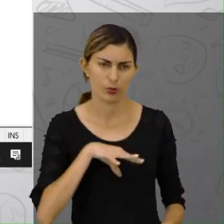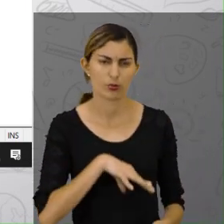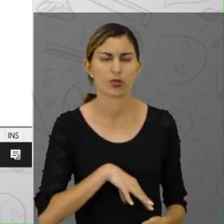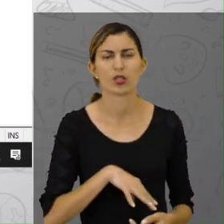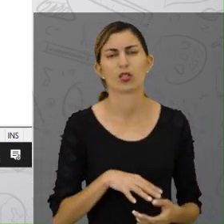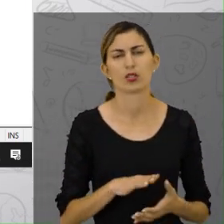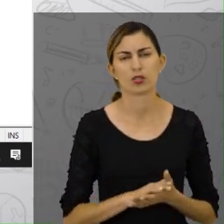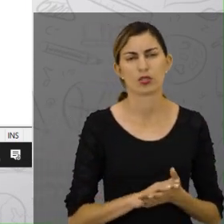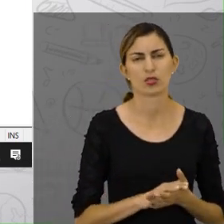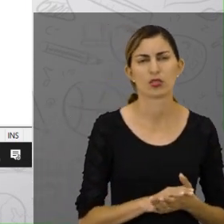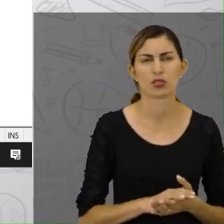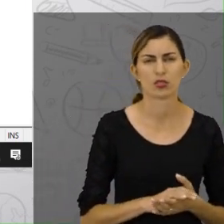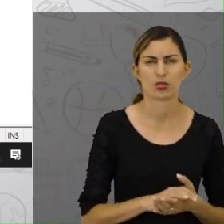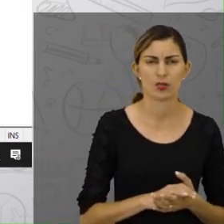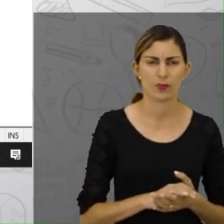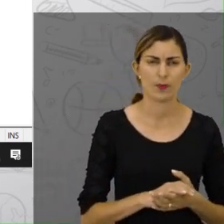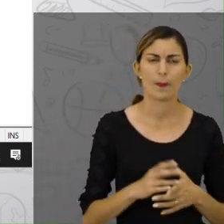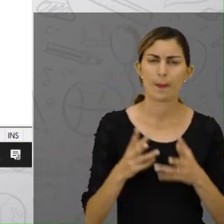português.